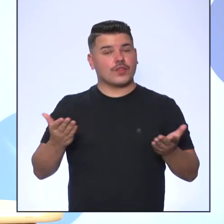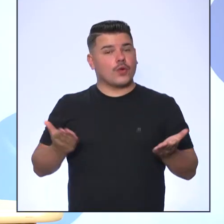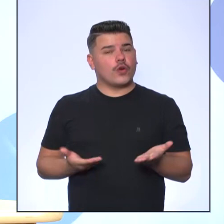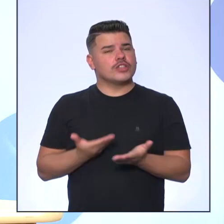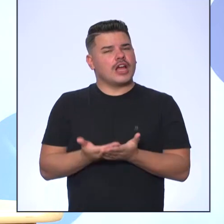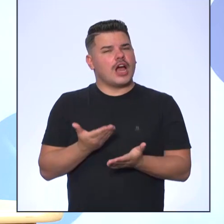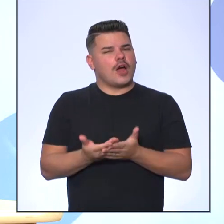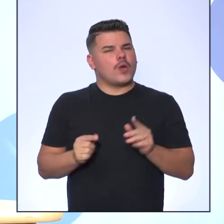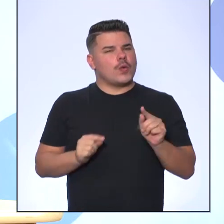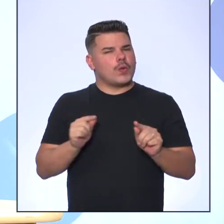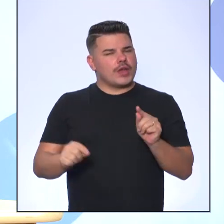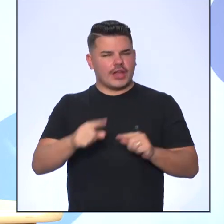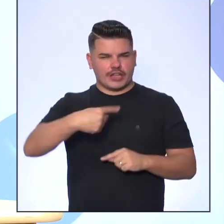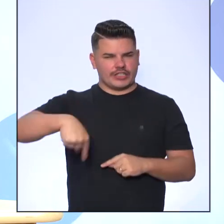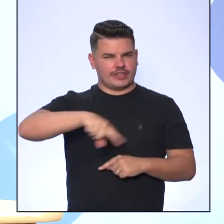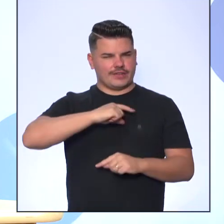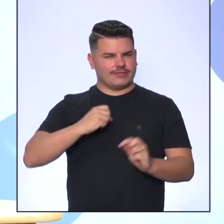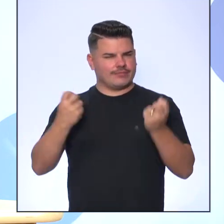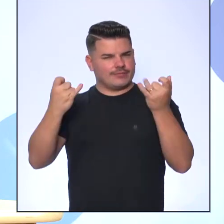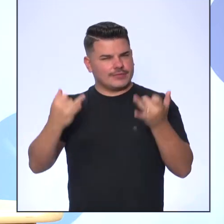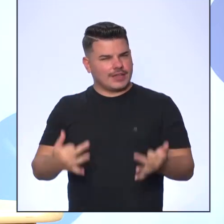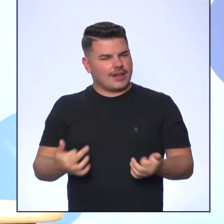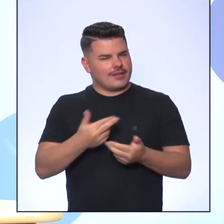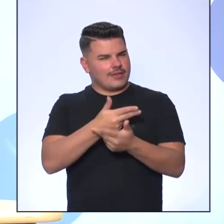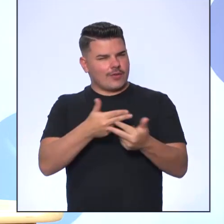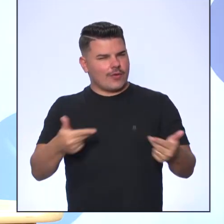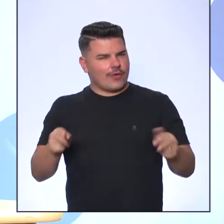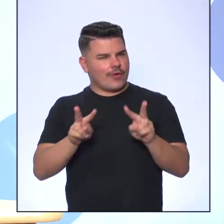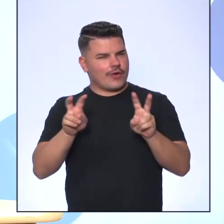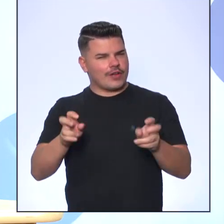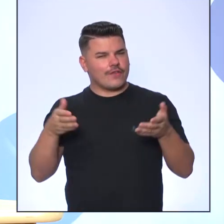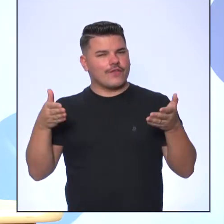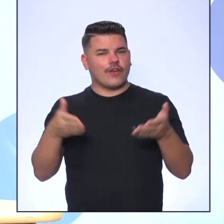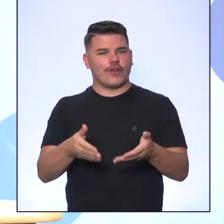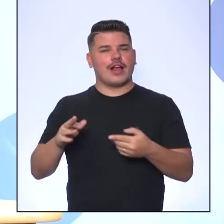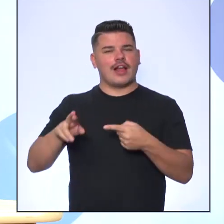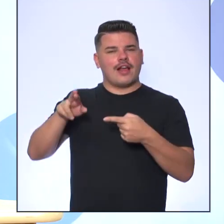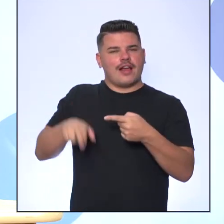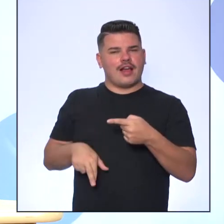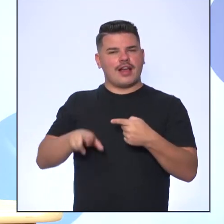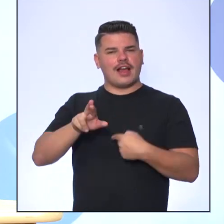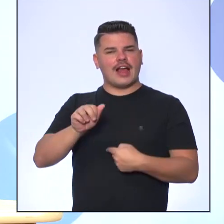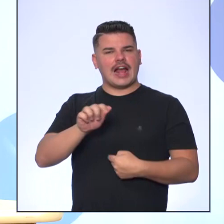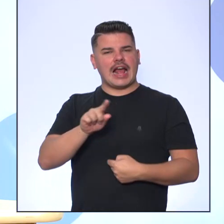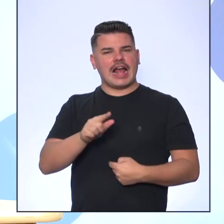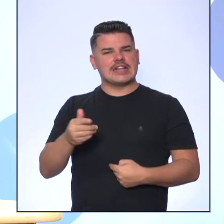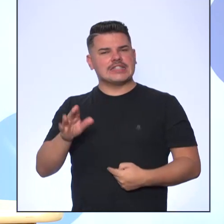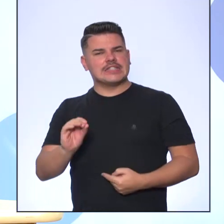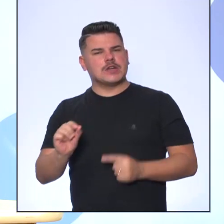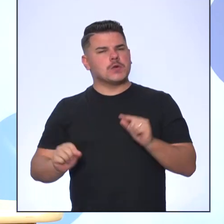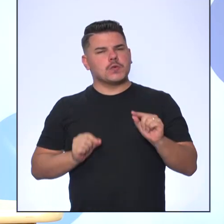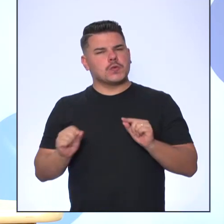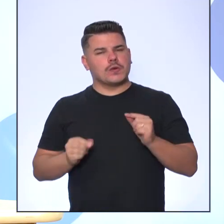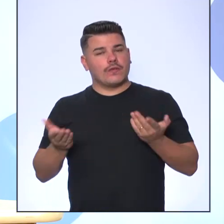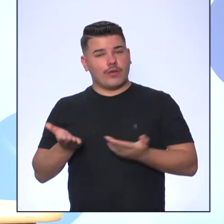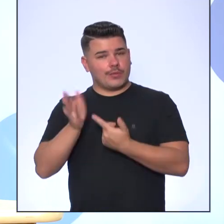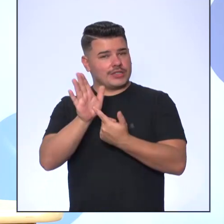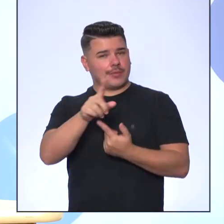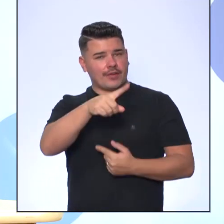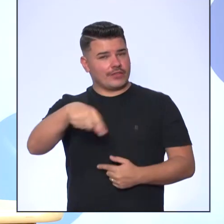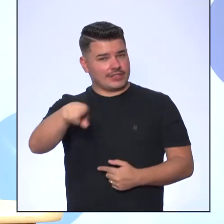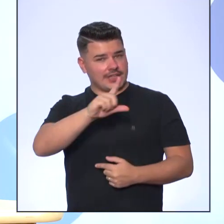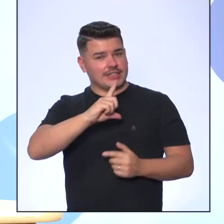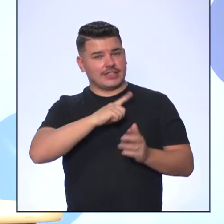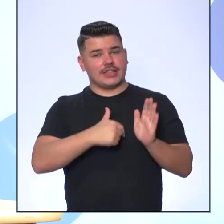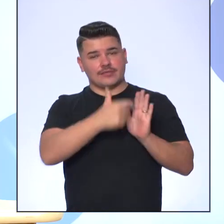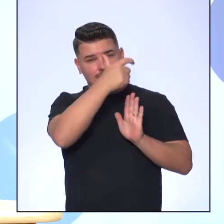nós vamos ver algumas coisas relacionadas à razão. Então, o que eu vou apresentar para vocês? Eu vou apresentar um